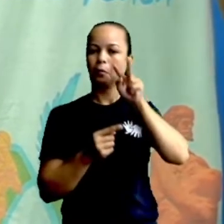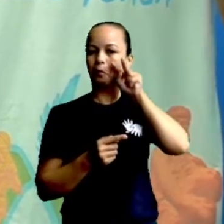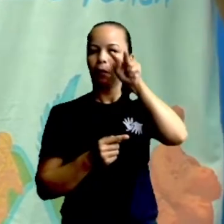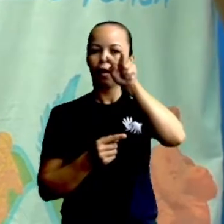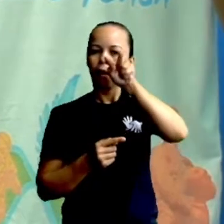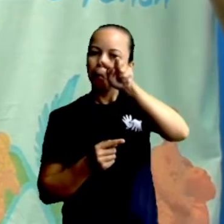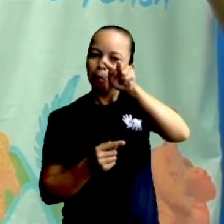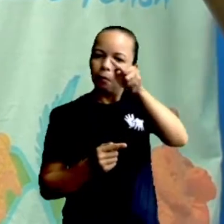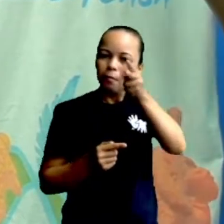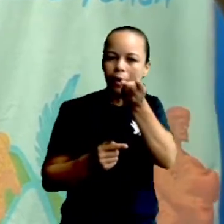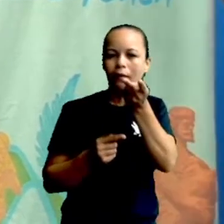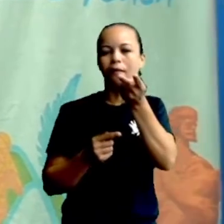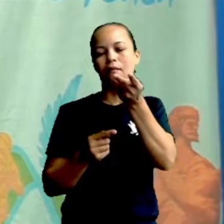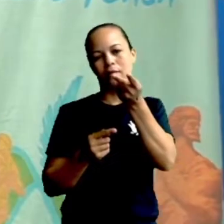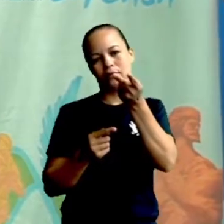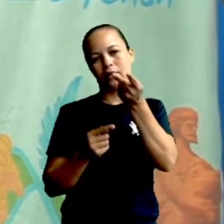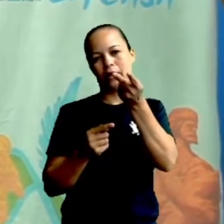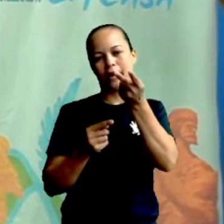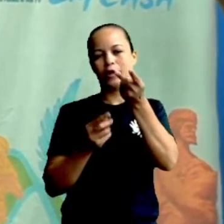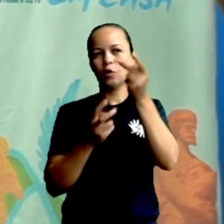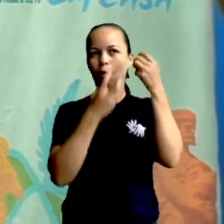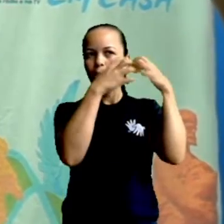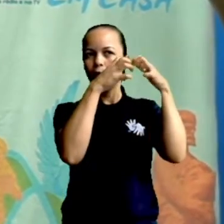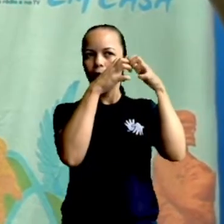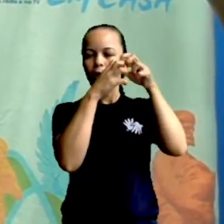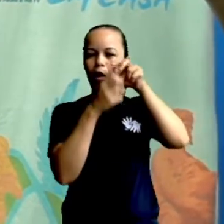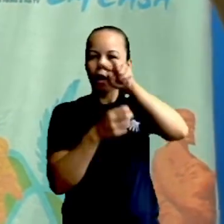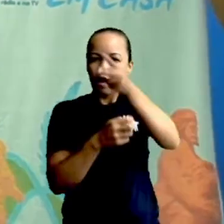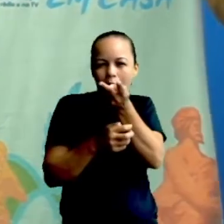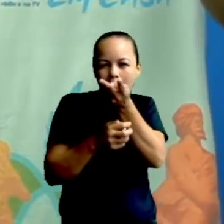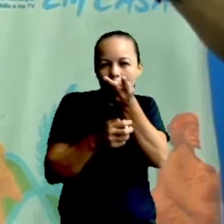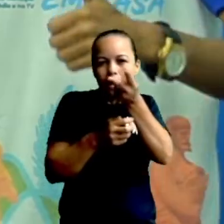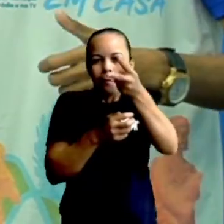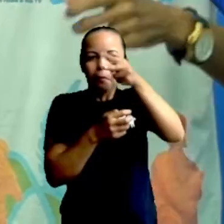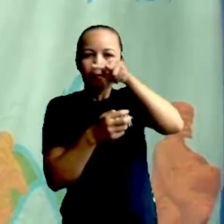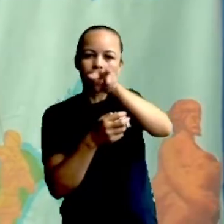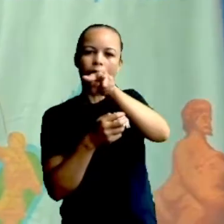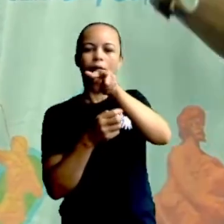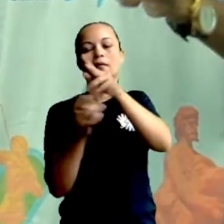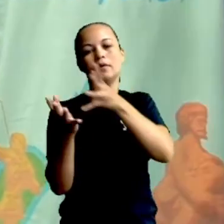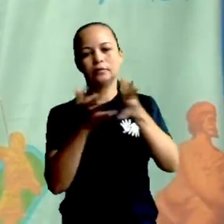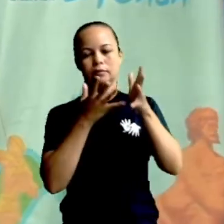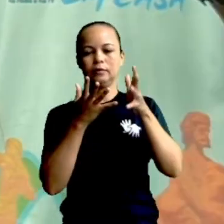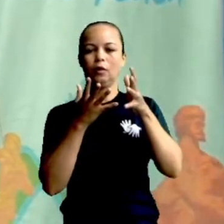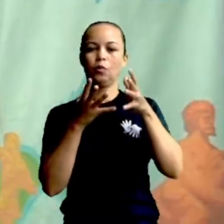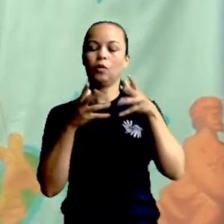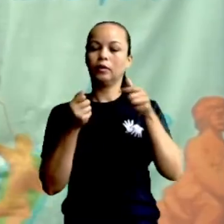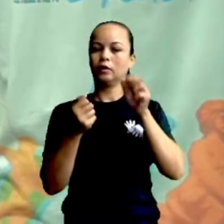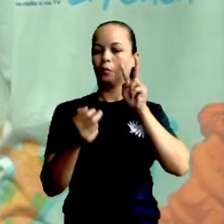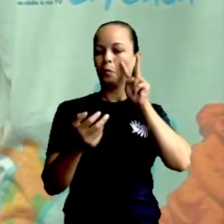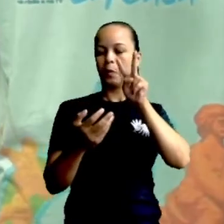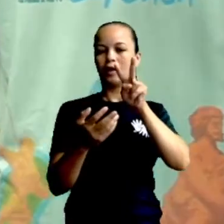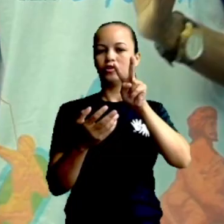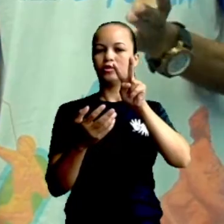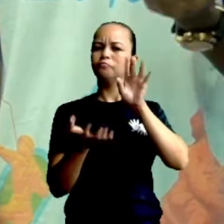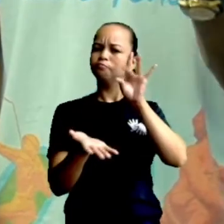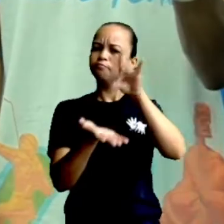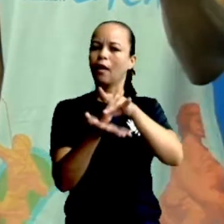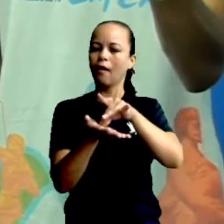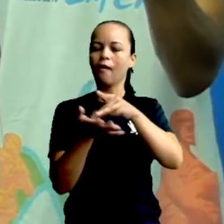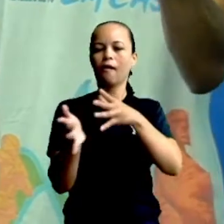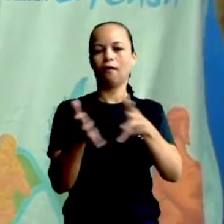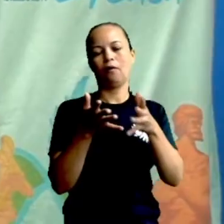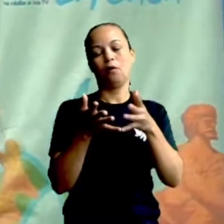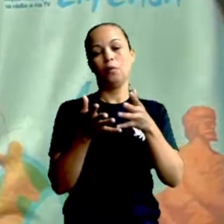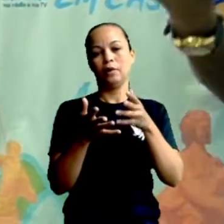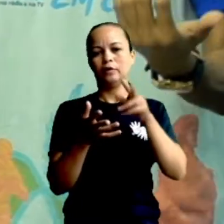é formada na retina, tá? É a imagem real. Toda imagem invertida, ou seja,